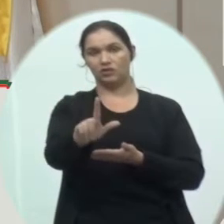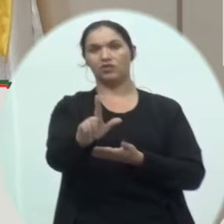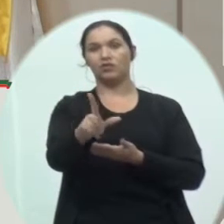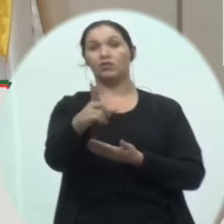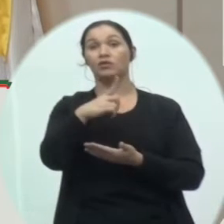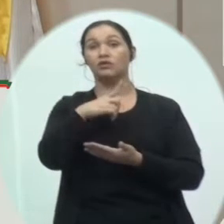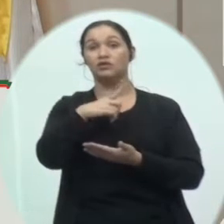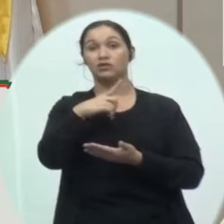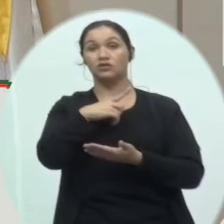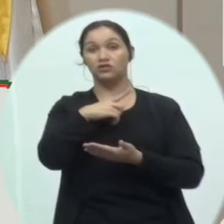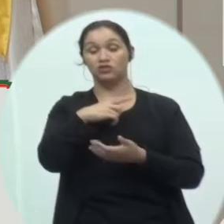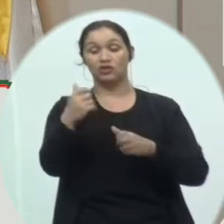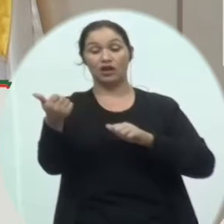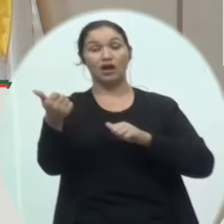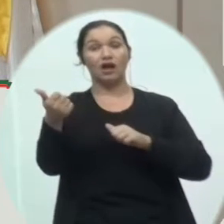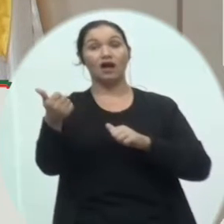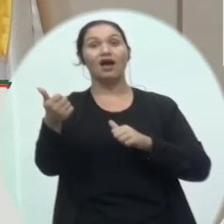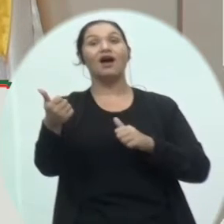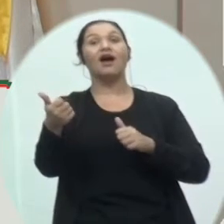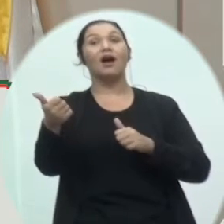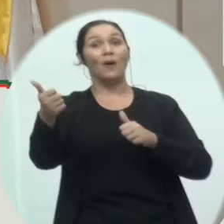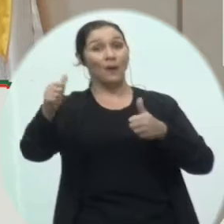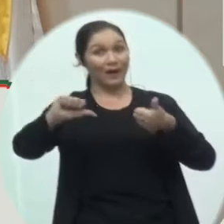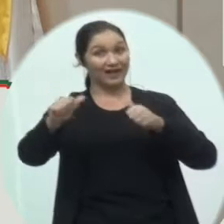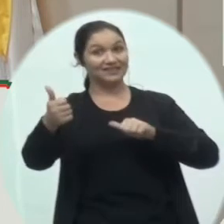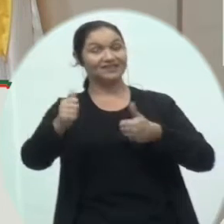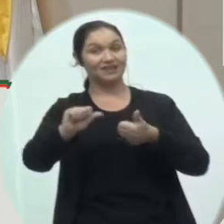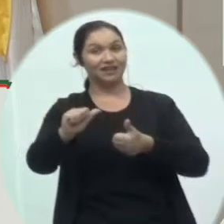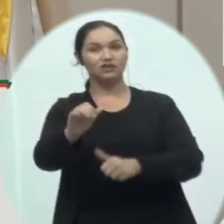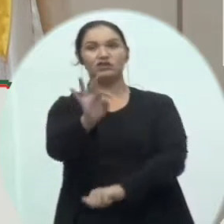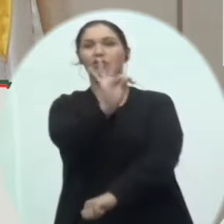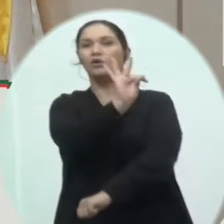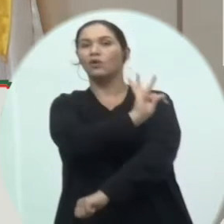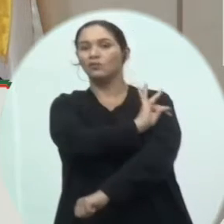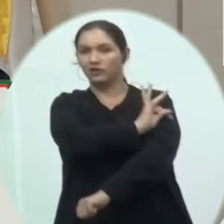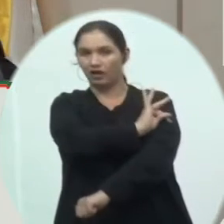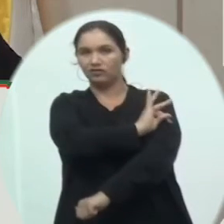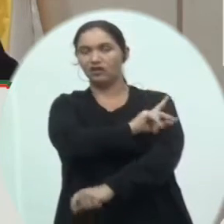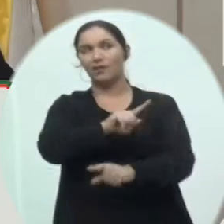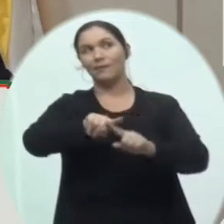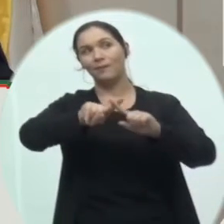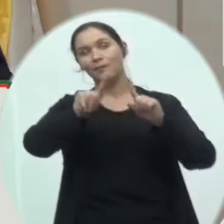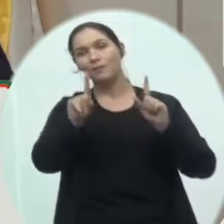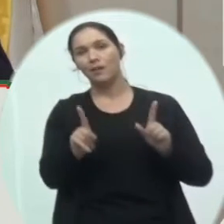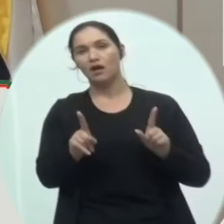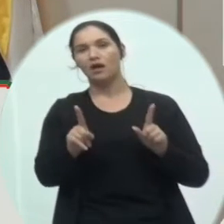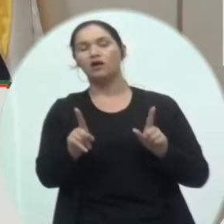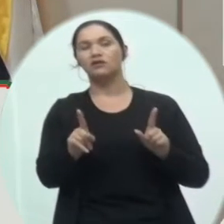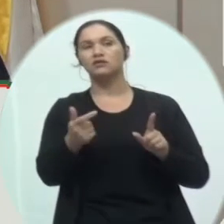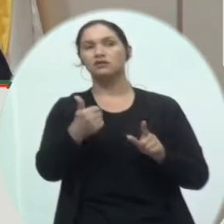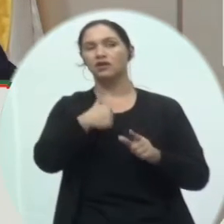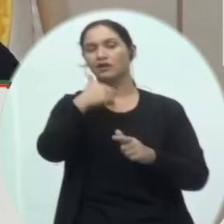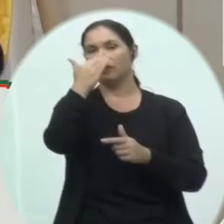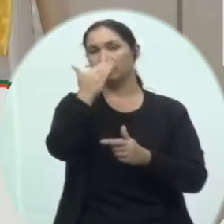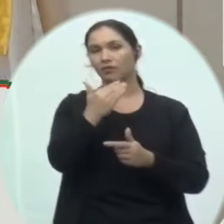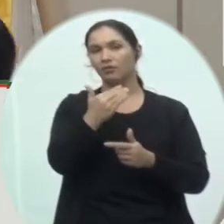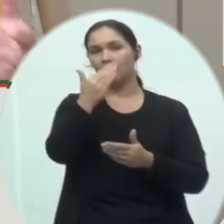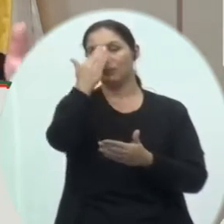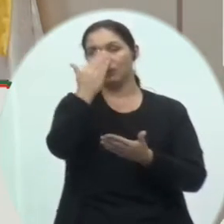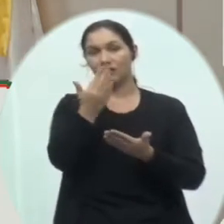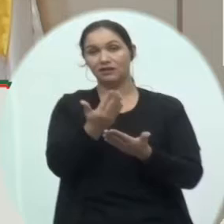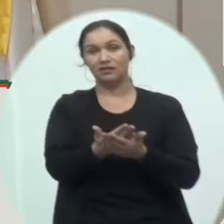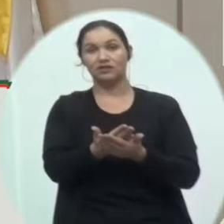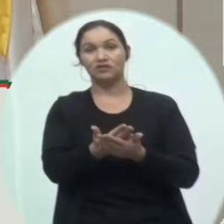pessoa técnica, e ela é muito competente como técnica, o que talvez não tinha